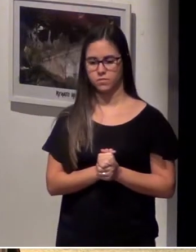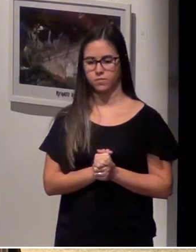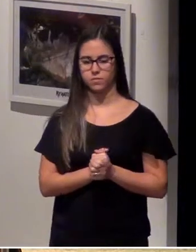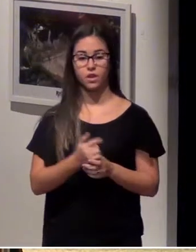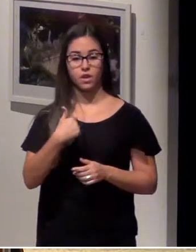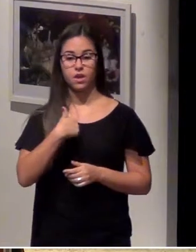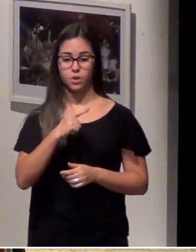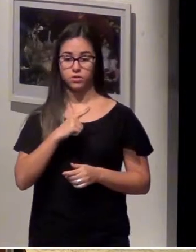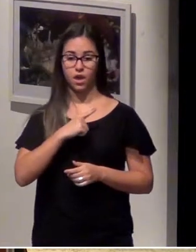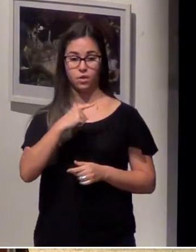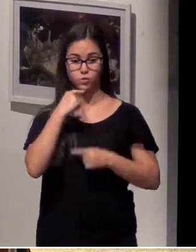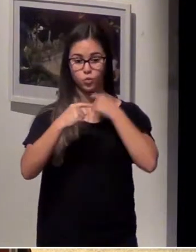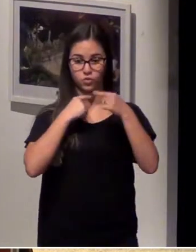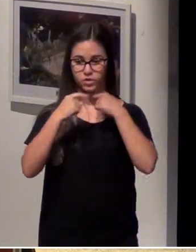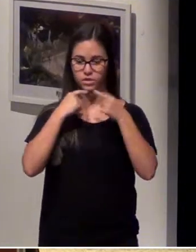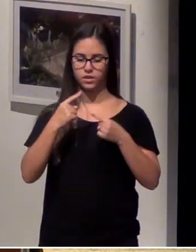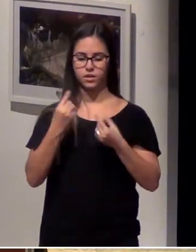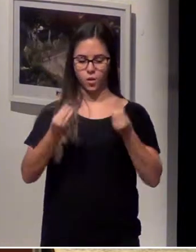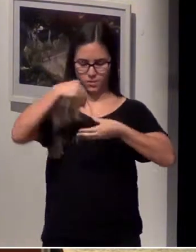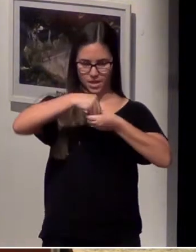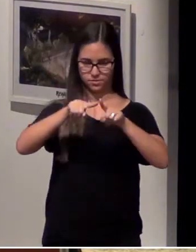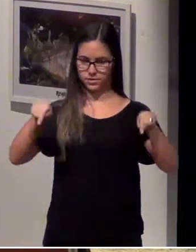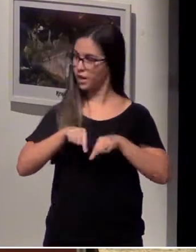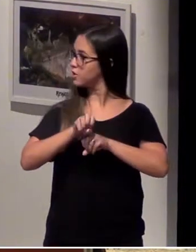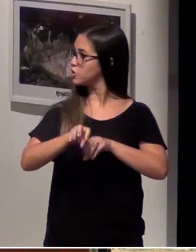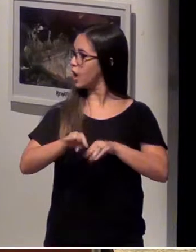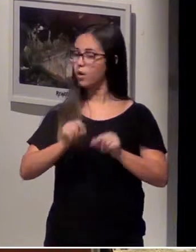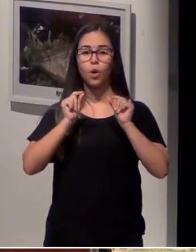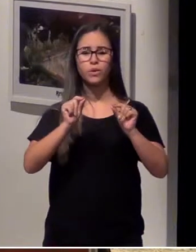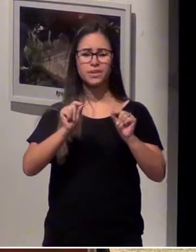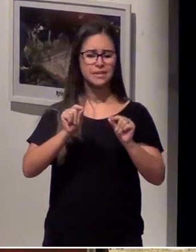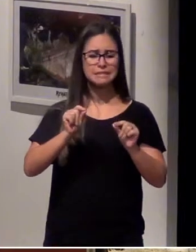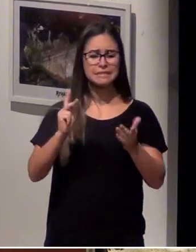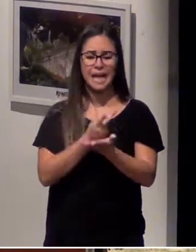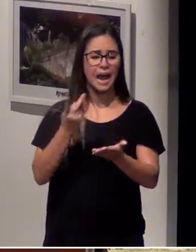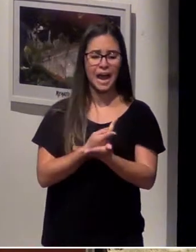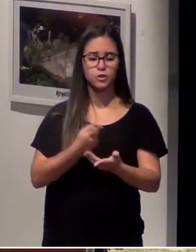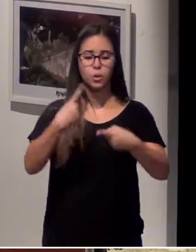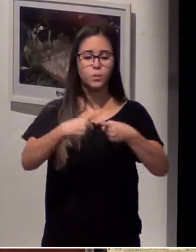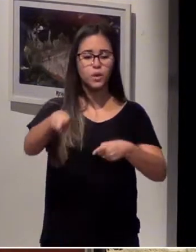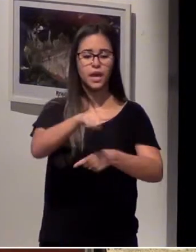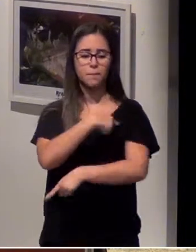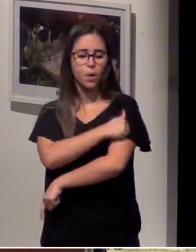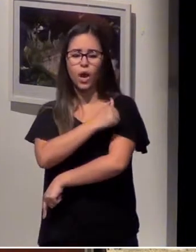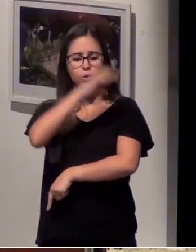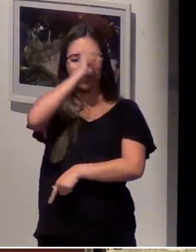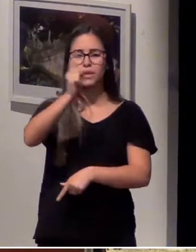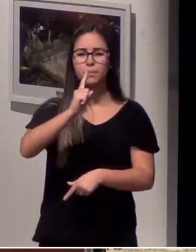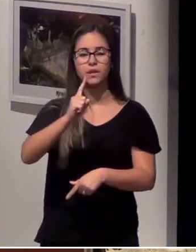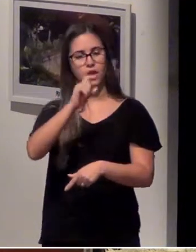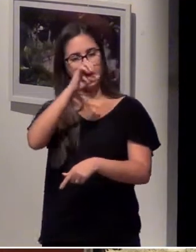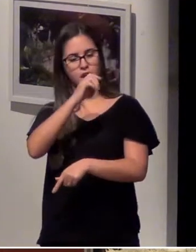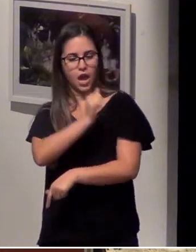Eu tenho essa dúvida, sempre em sala de aula, o que está dando errado? Por que, que o meu aluno não está aprendendo? Meu aluno